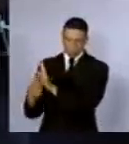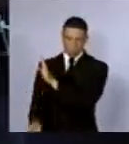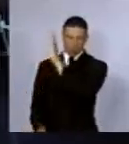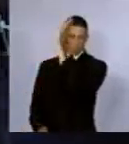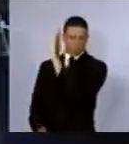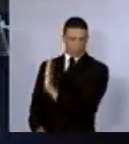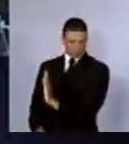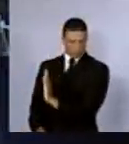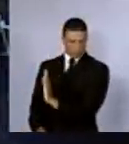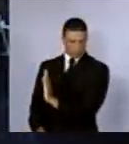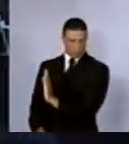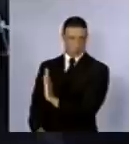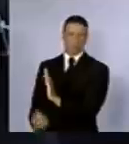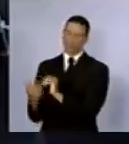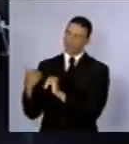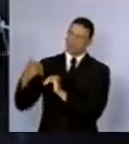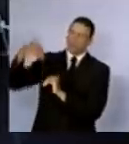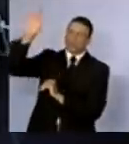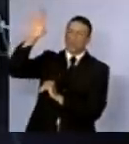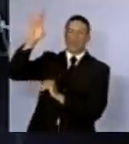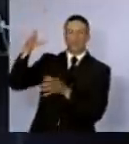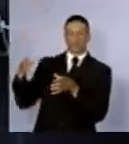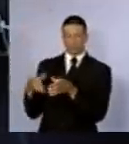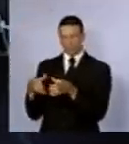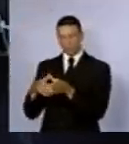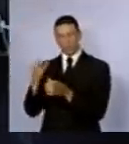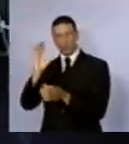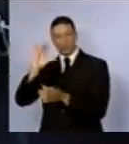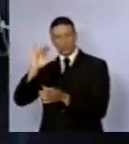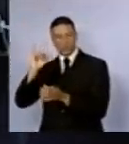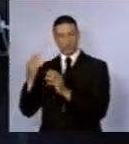tem sido feito muito mais pelo Ministério de Ciência e Tecnologia.